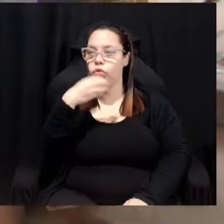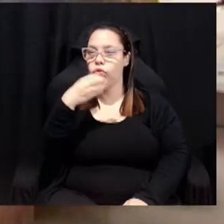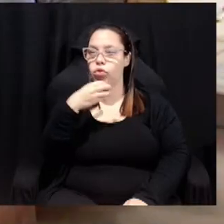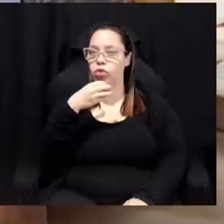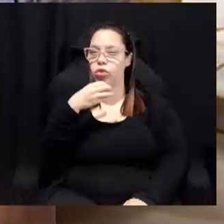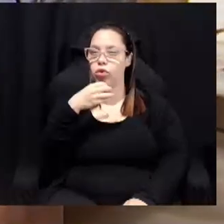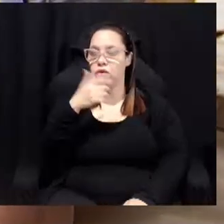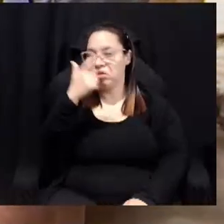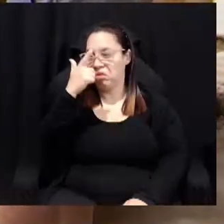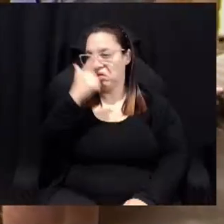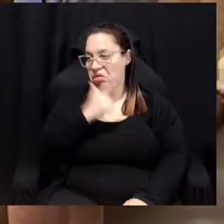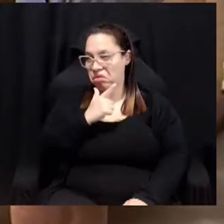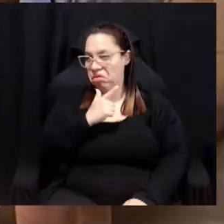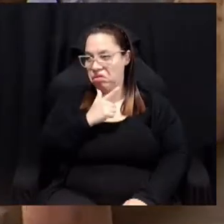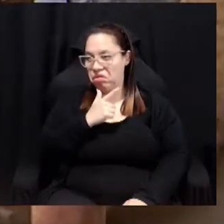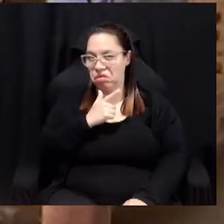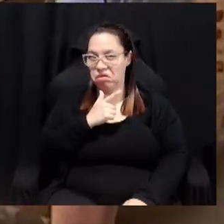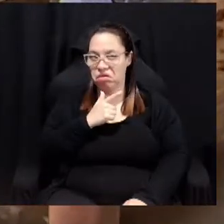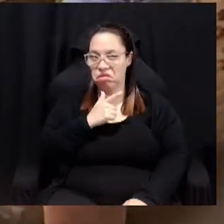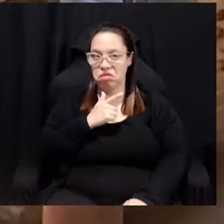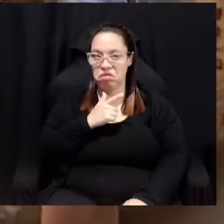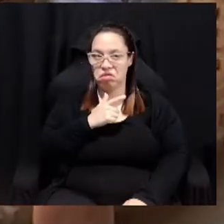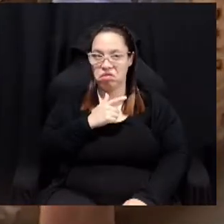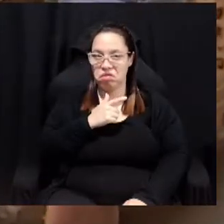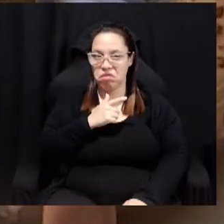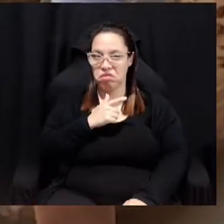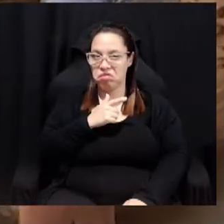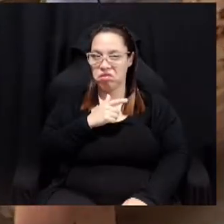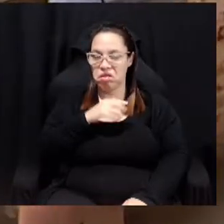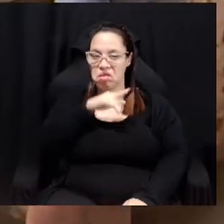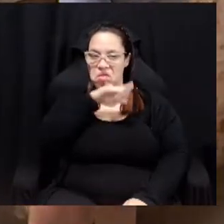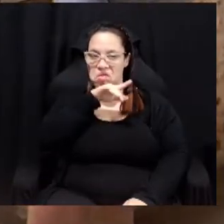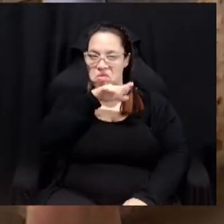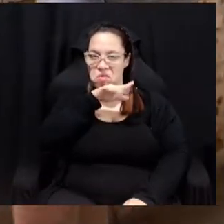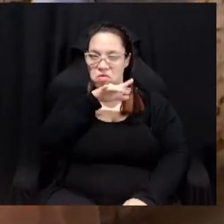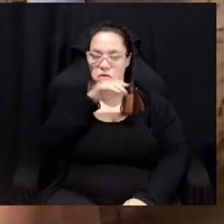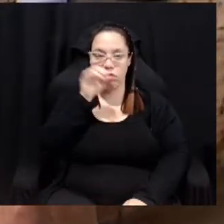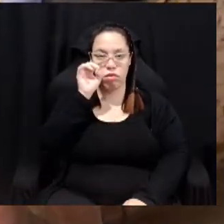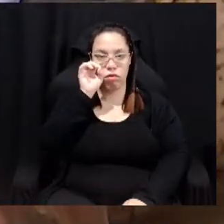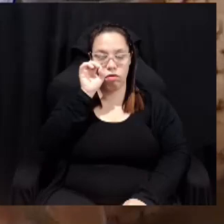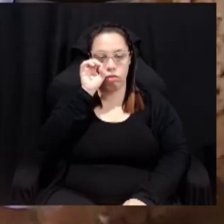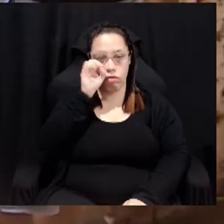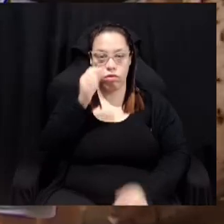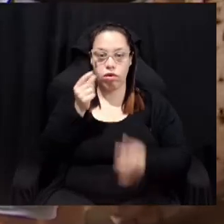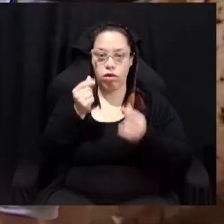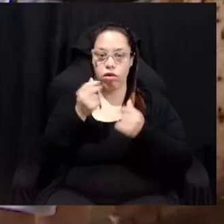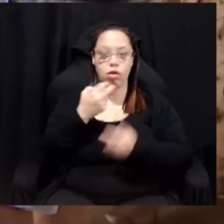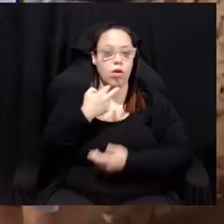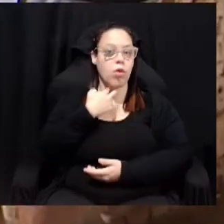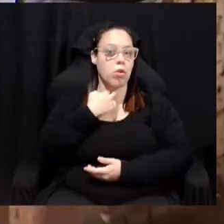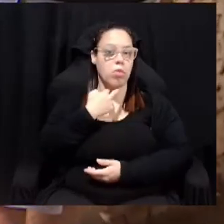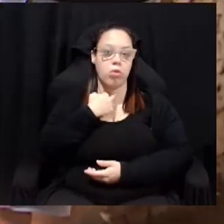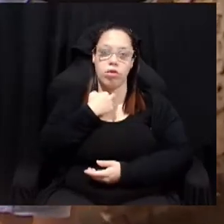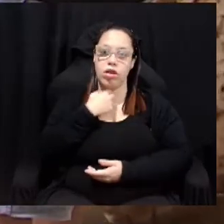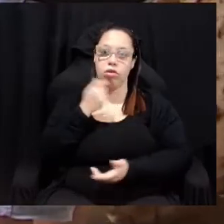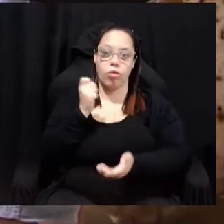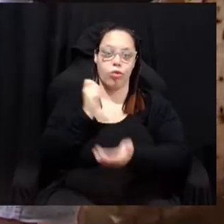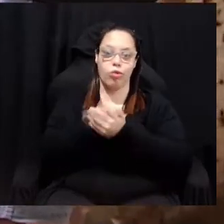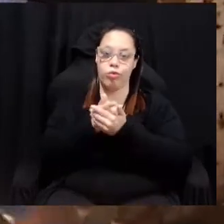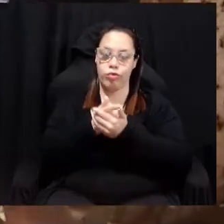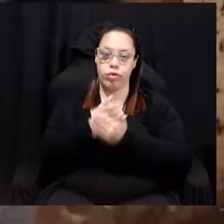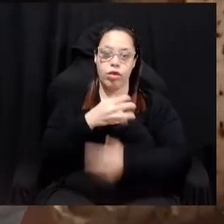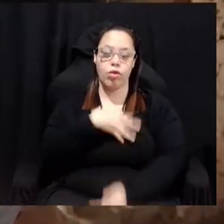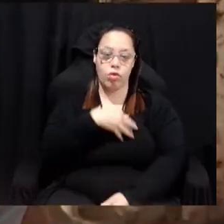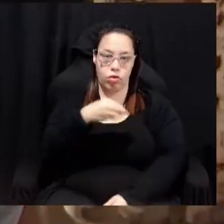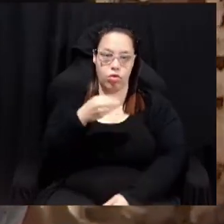com muita quantidade, variedade, coisa que nosso dinheiro não poderia comprar, e ali com os filhos alimentando,